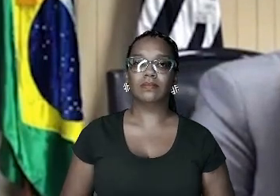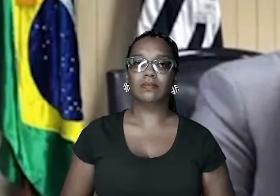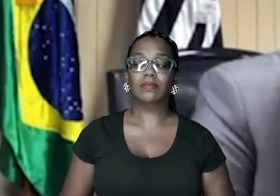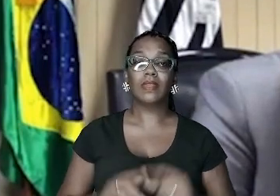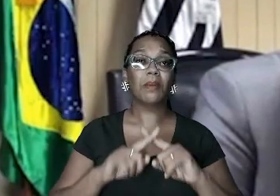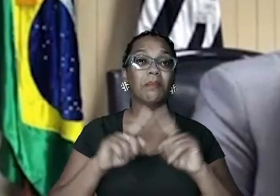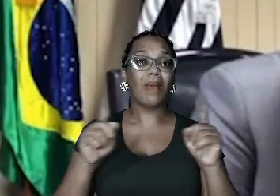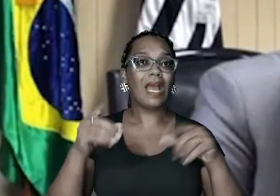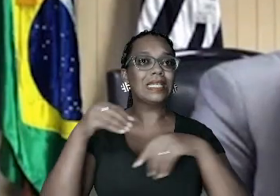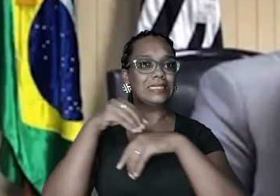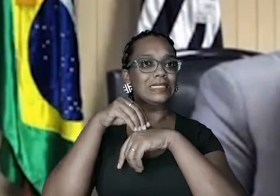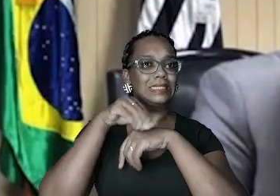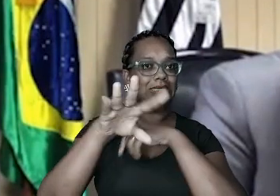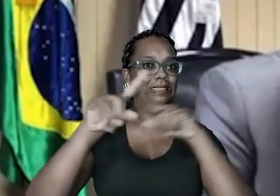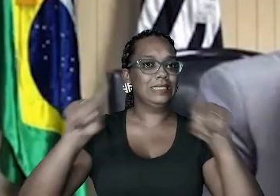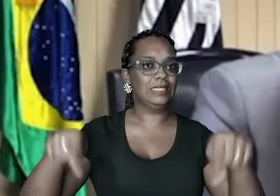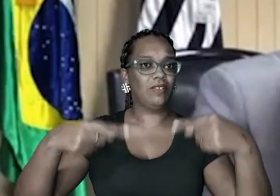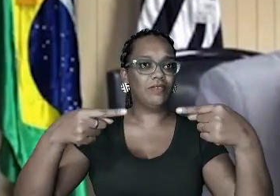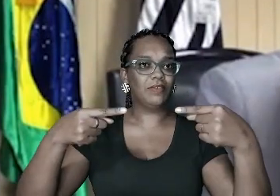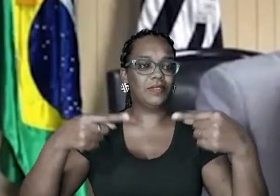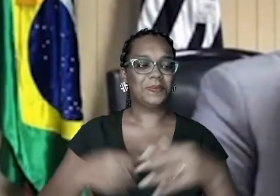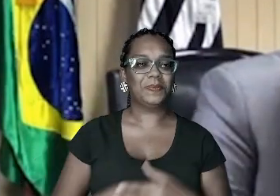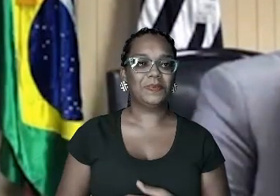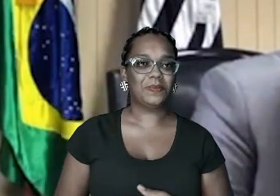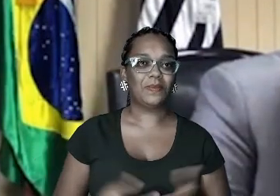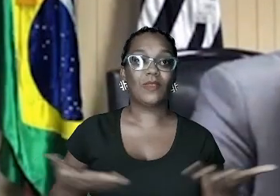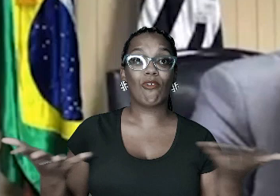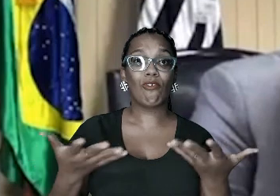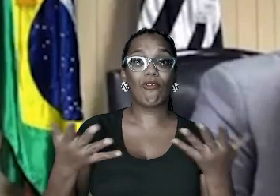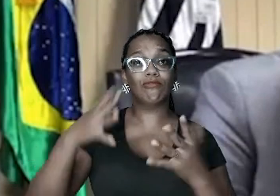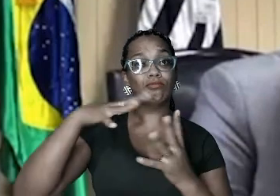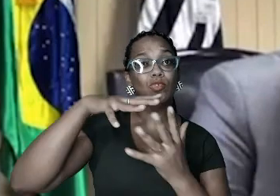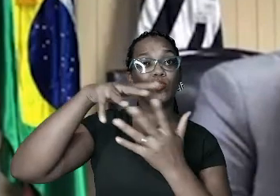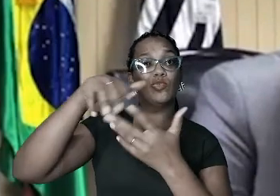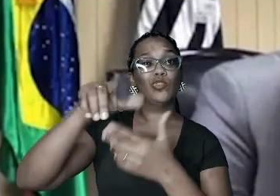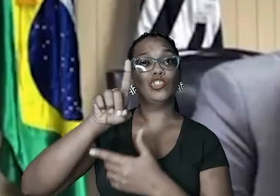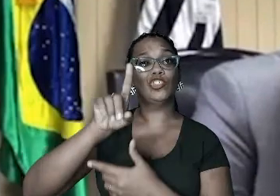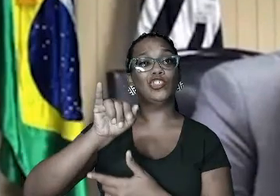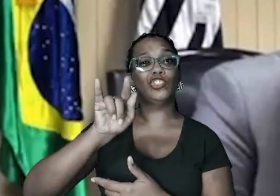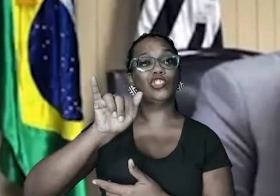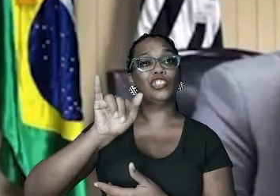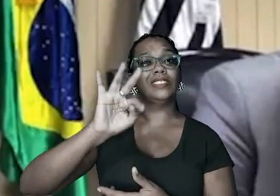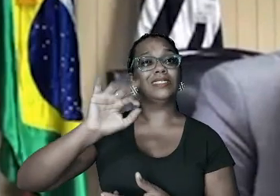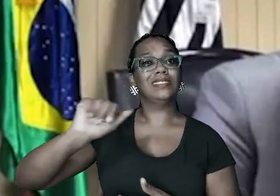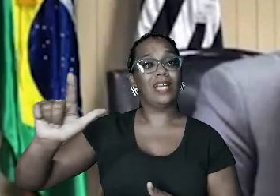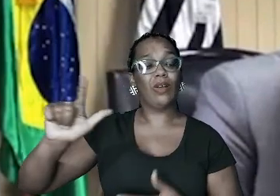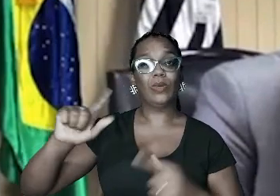Clara e é muito importante mas ela nos traz desafios